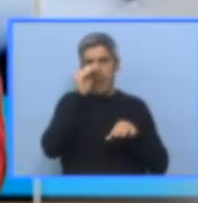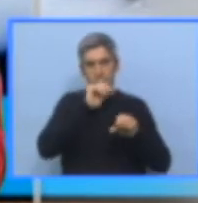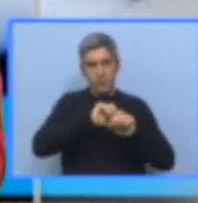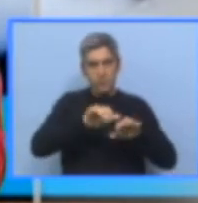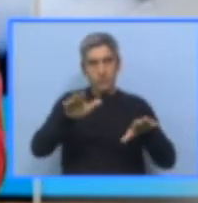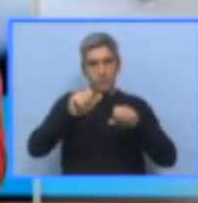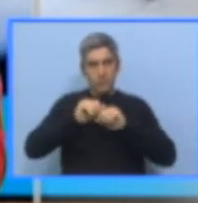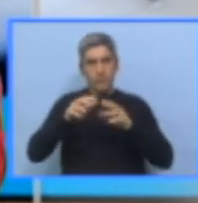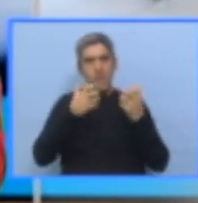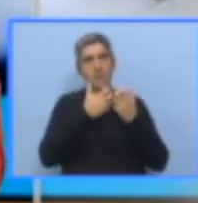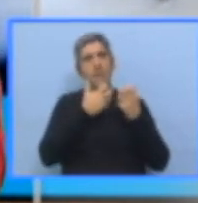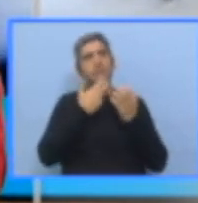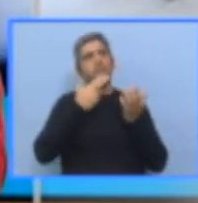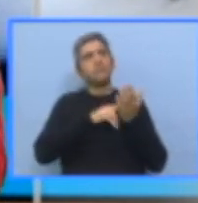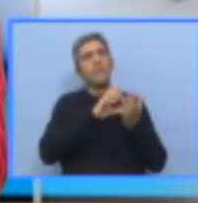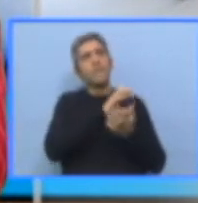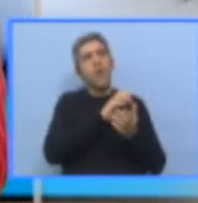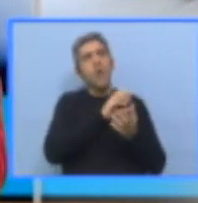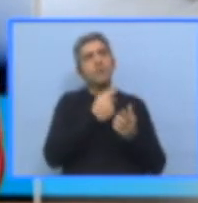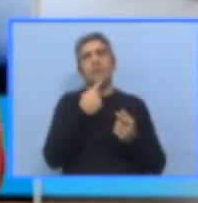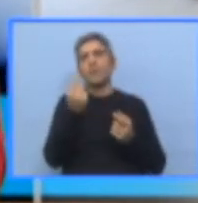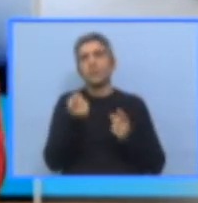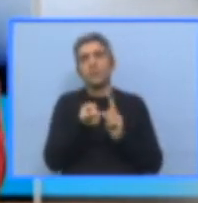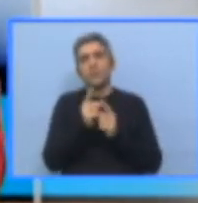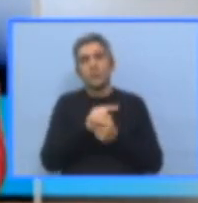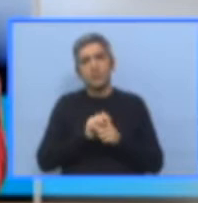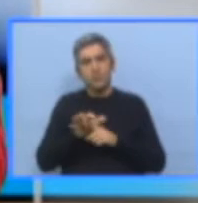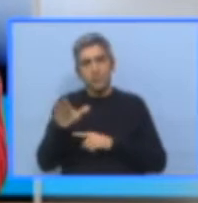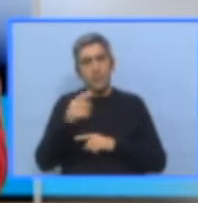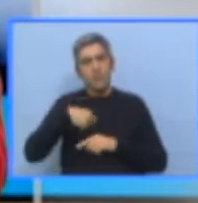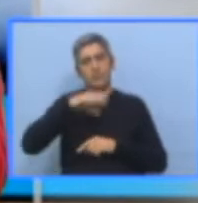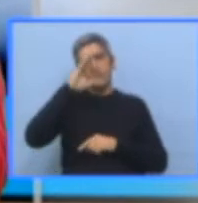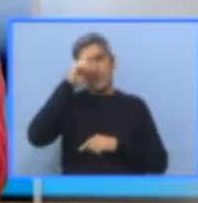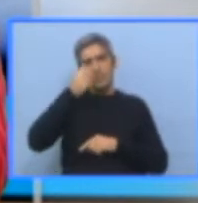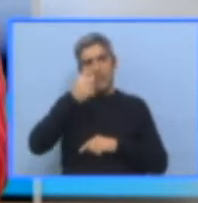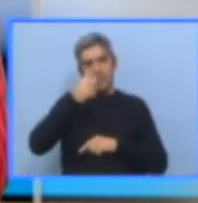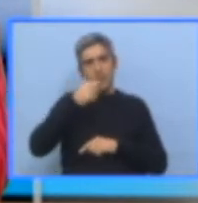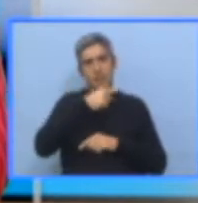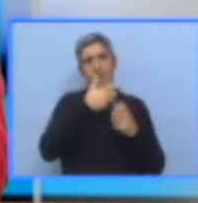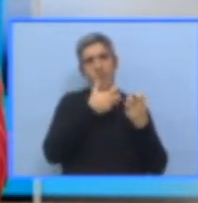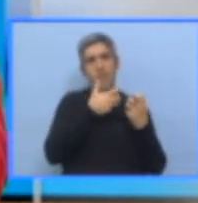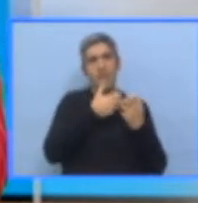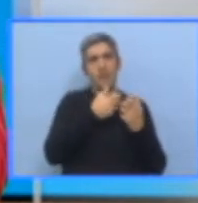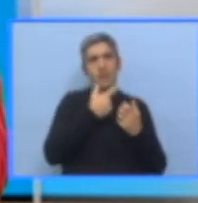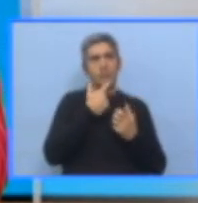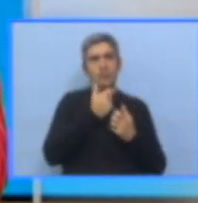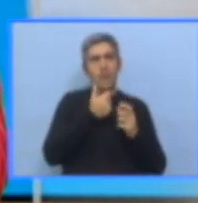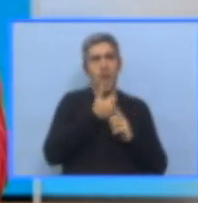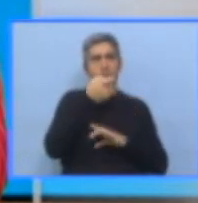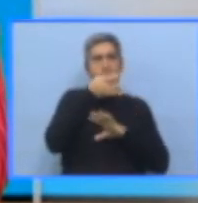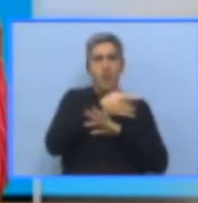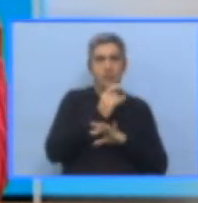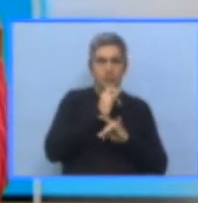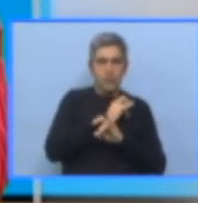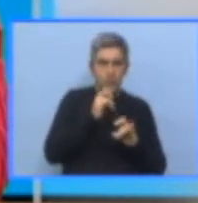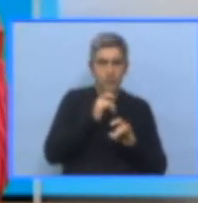o decorrer da Guerra do Vietnã, quando sabiam, há muito tempo, que era uma guerra que não era possível vencer.